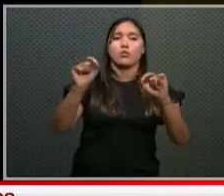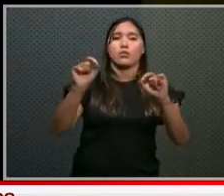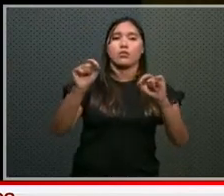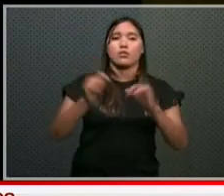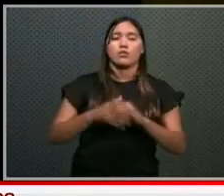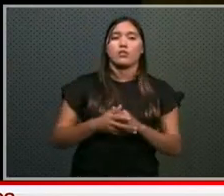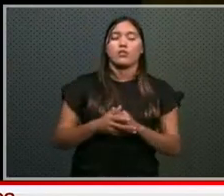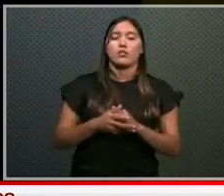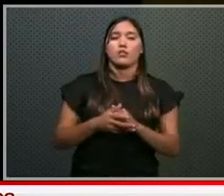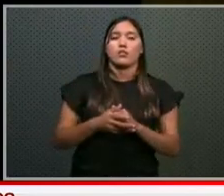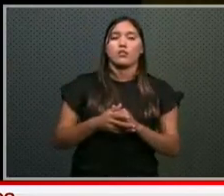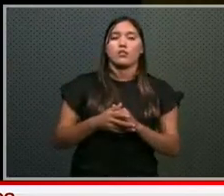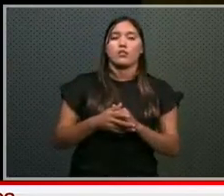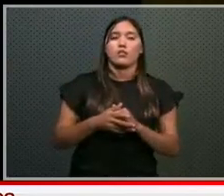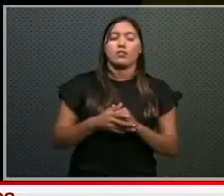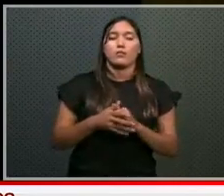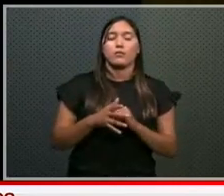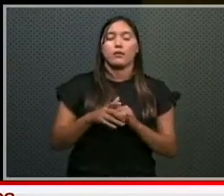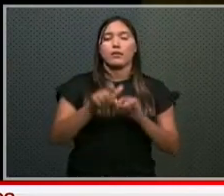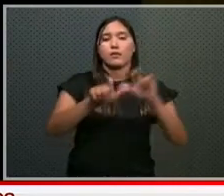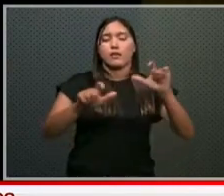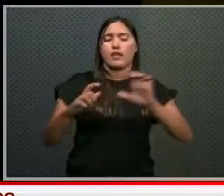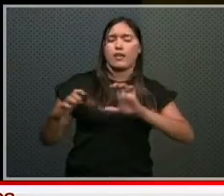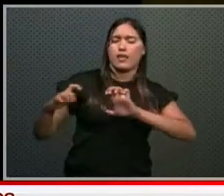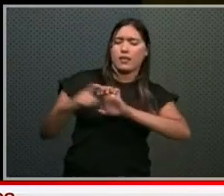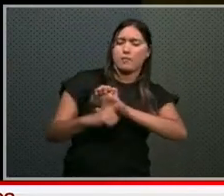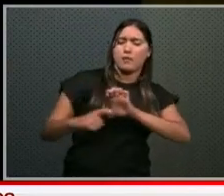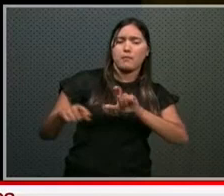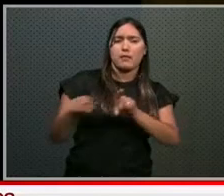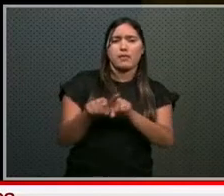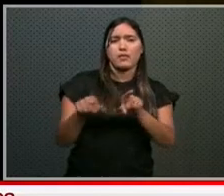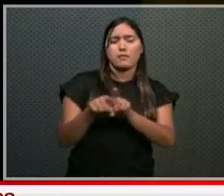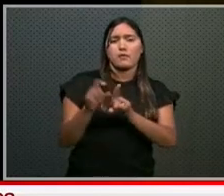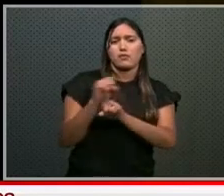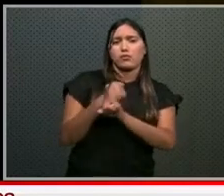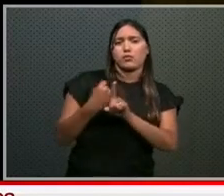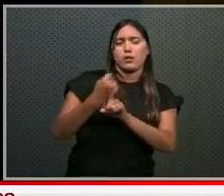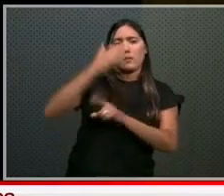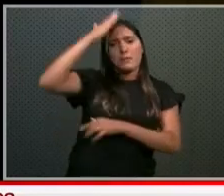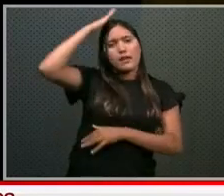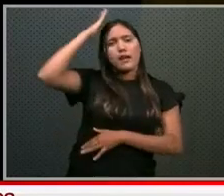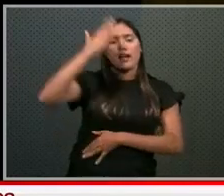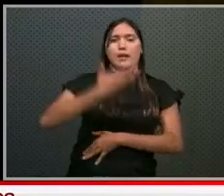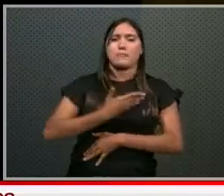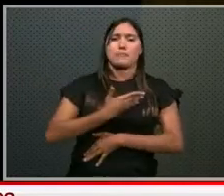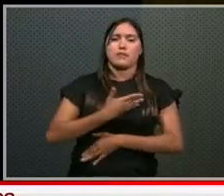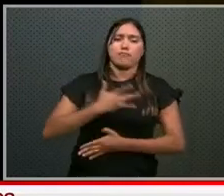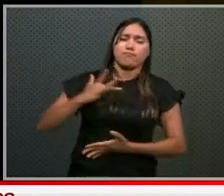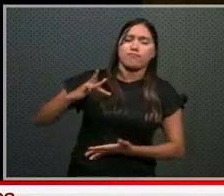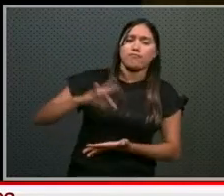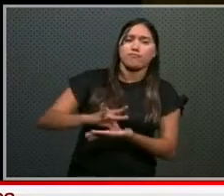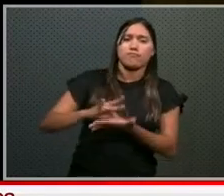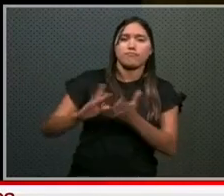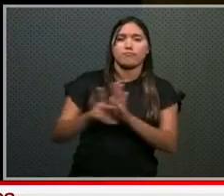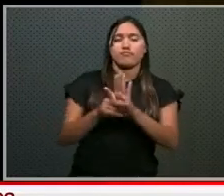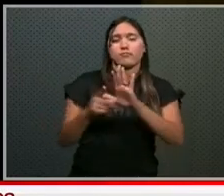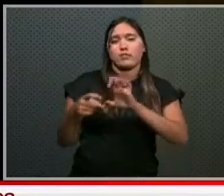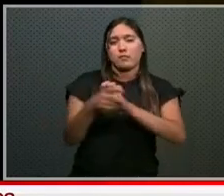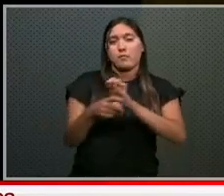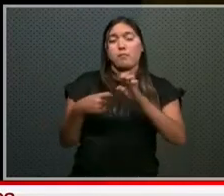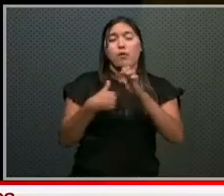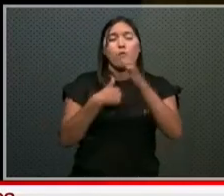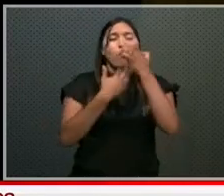demonstrado não apenas para Embrapa mas para toda a sociedade paraense ser o amigo Leal da Embrapa eu lhe agradeço